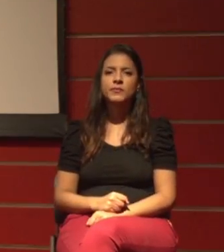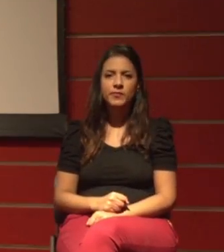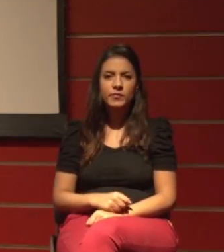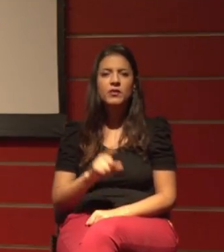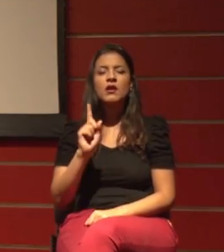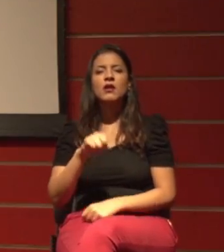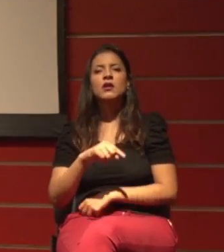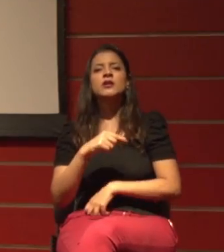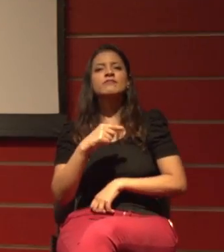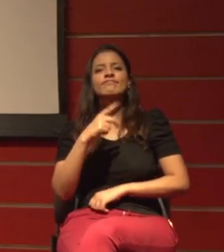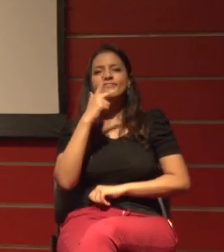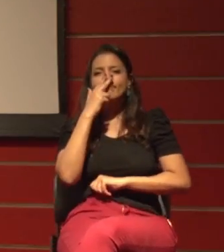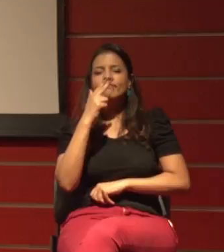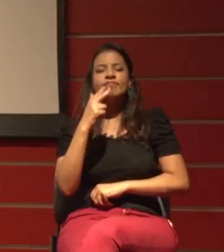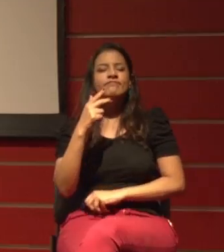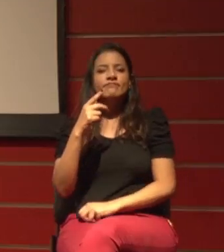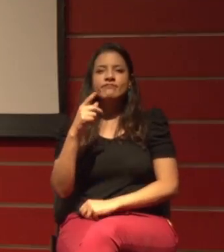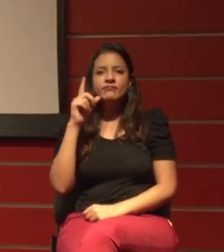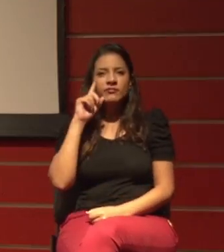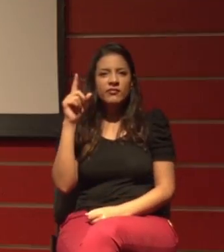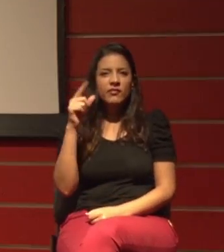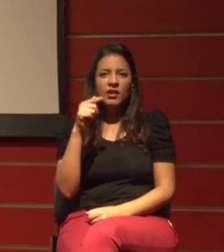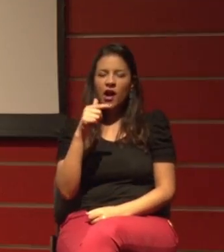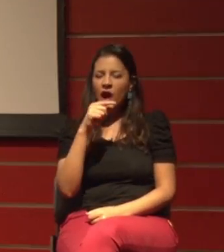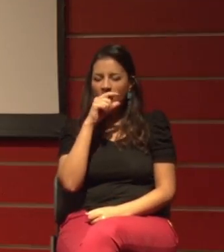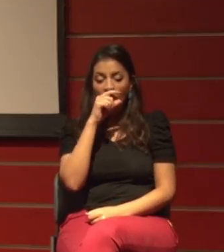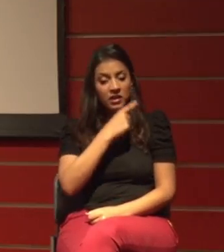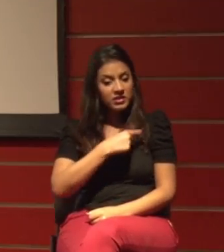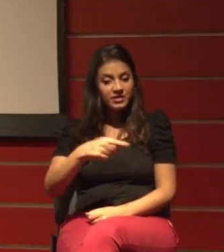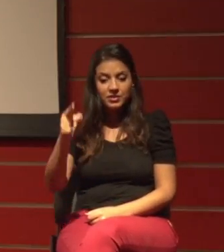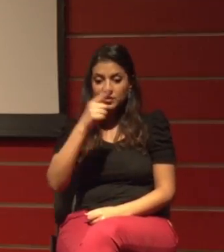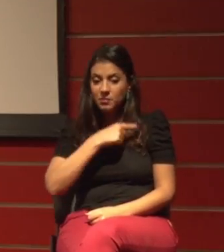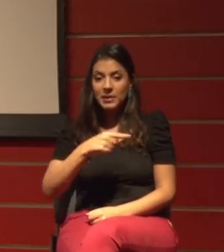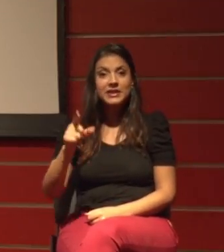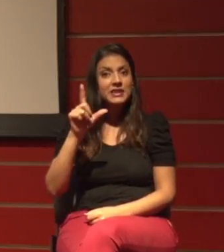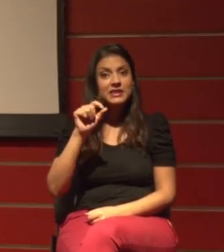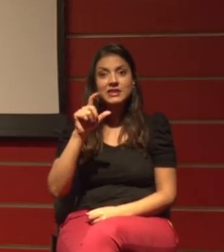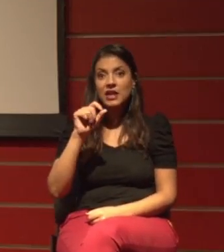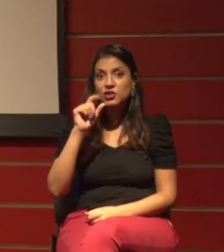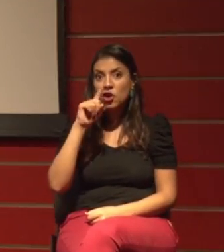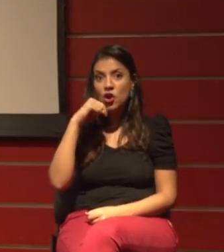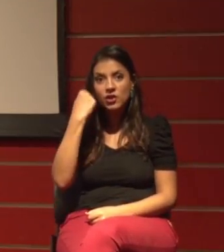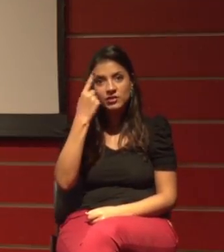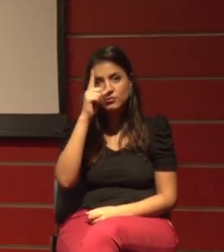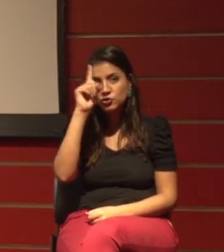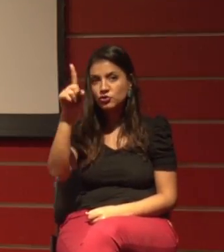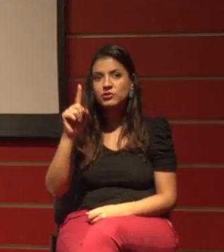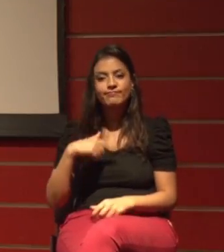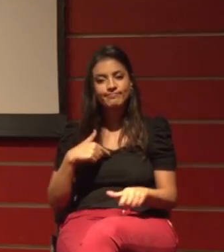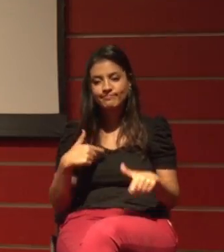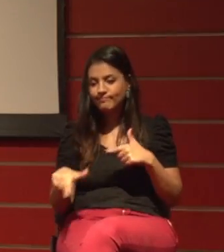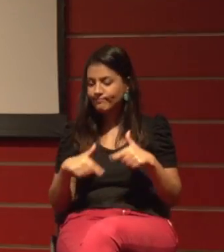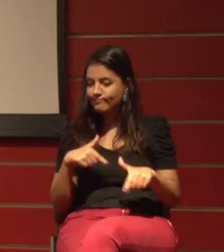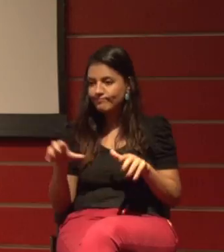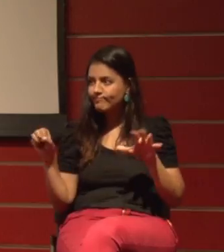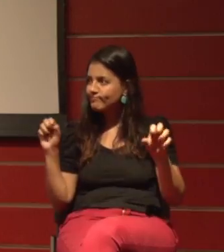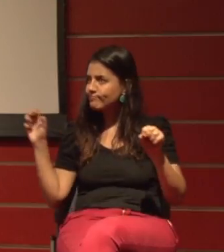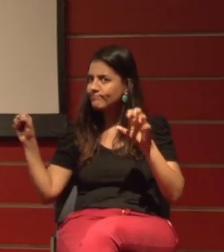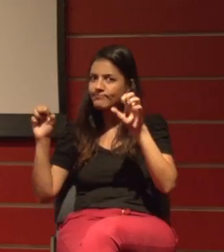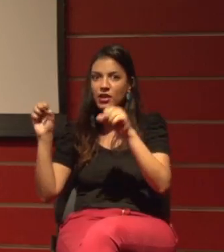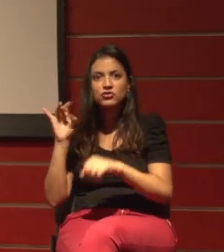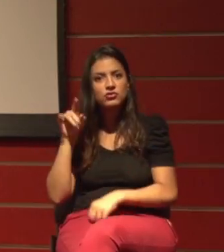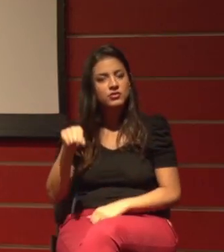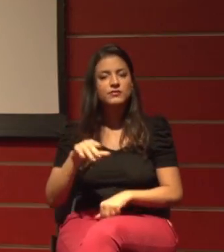coisa de S dias por semana no mínimo 10 horas por dia foi só o que eu fiz da minha vida né e depois eu